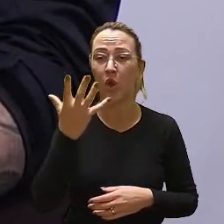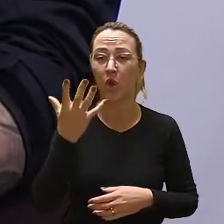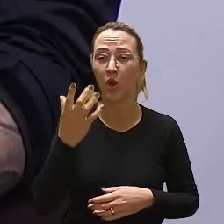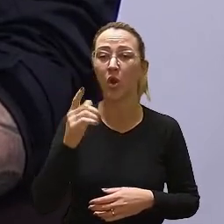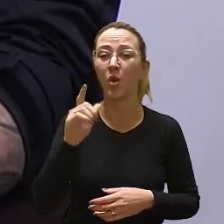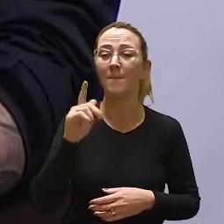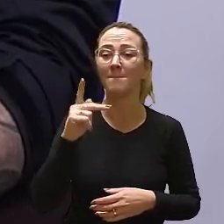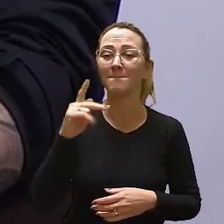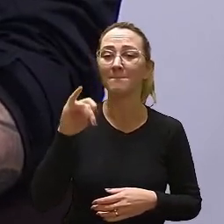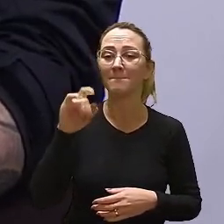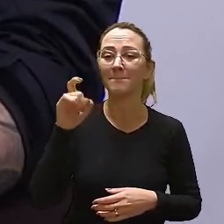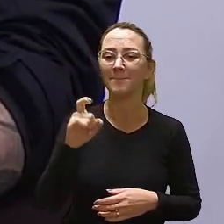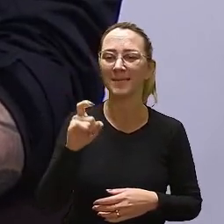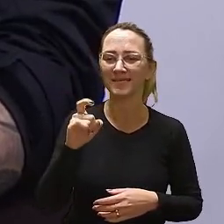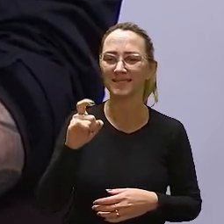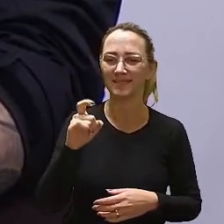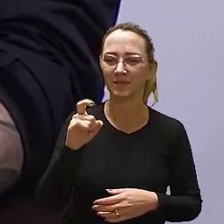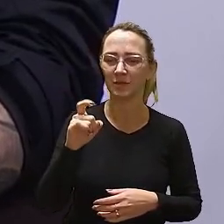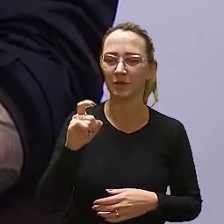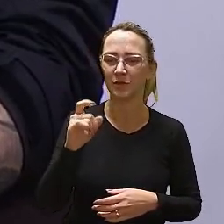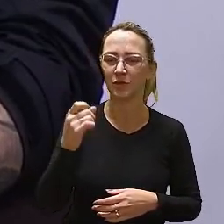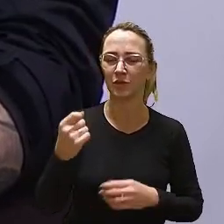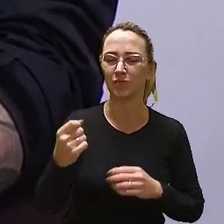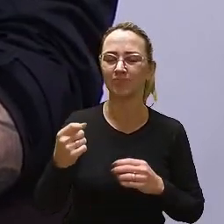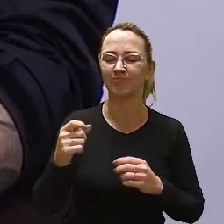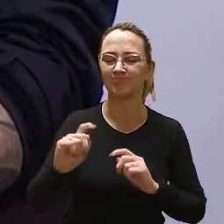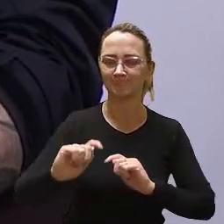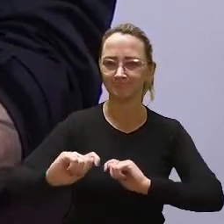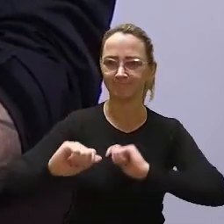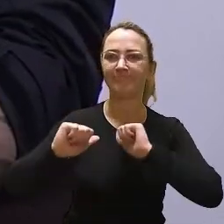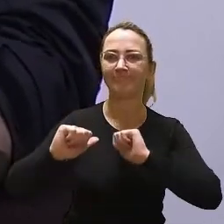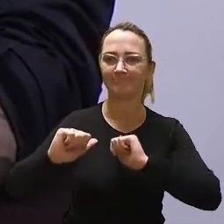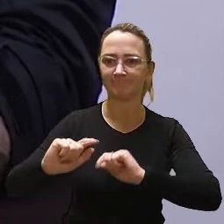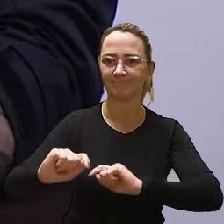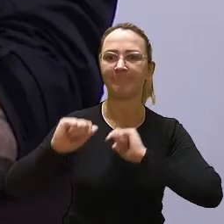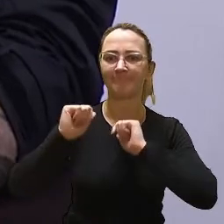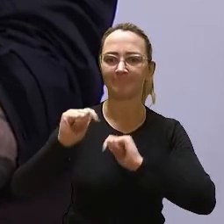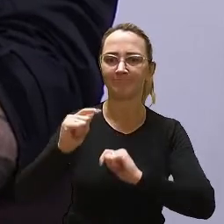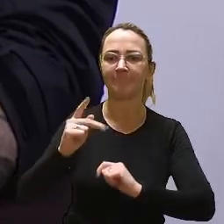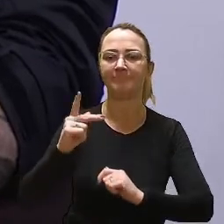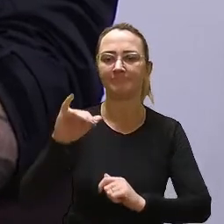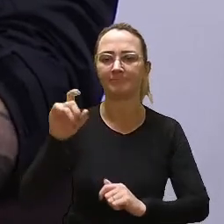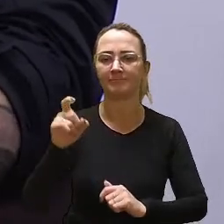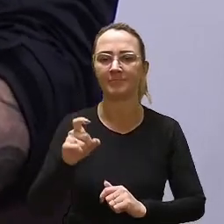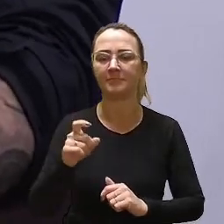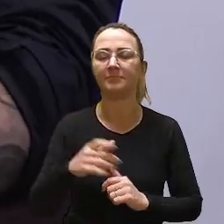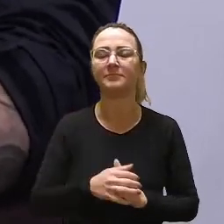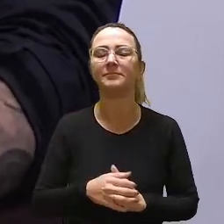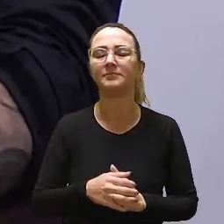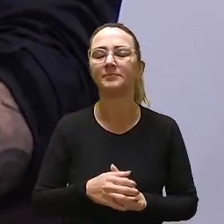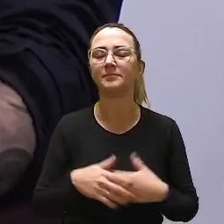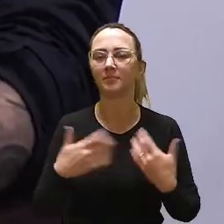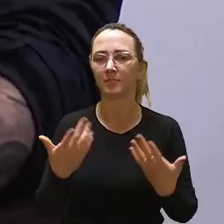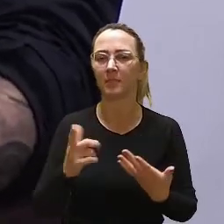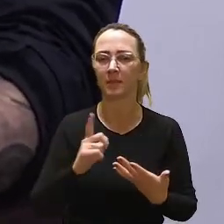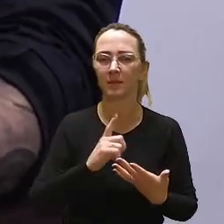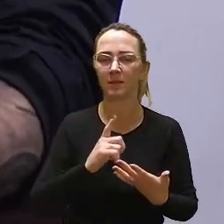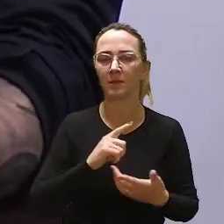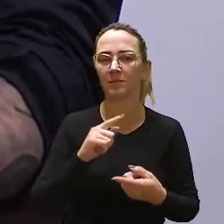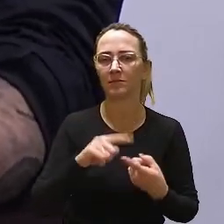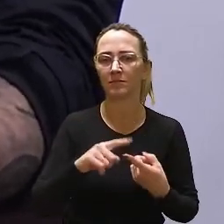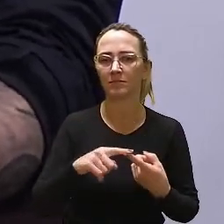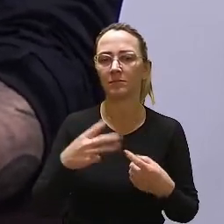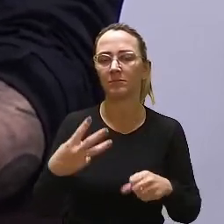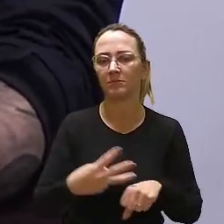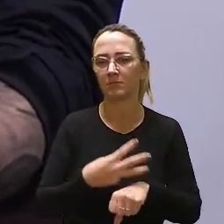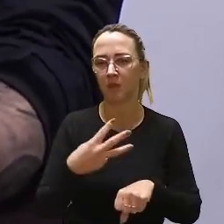Pix. E, infelizmente, essas modalidades de golpe, o qual vou citar alguns aqui,